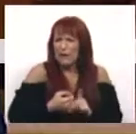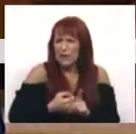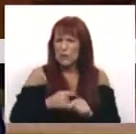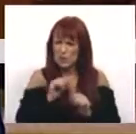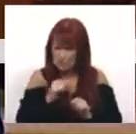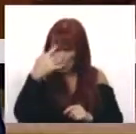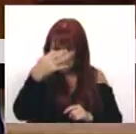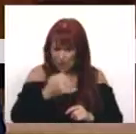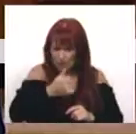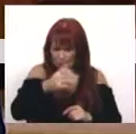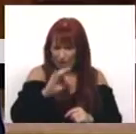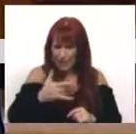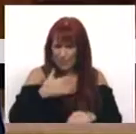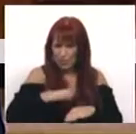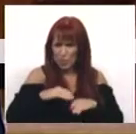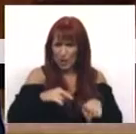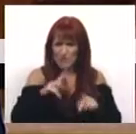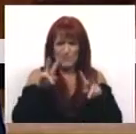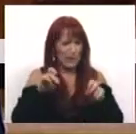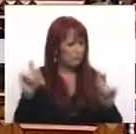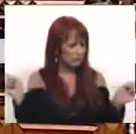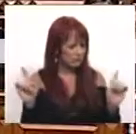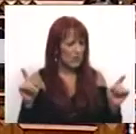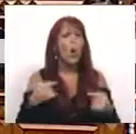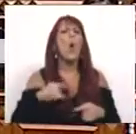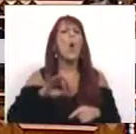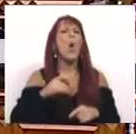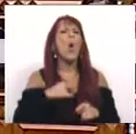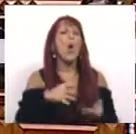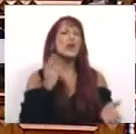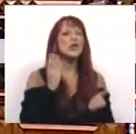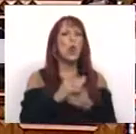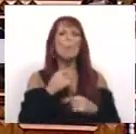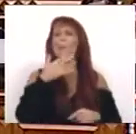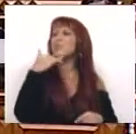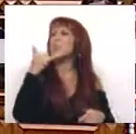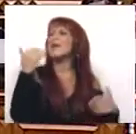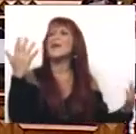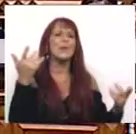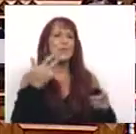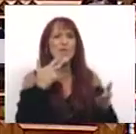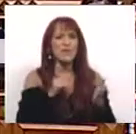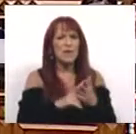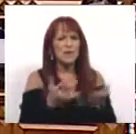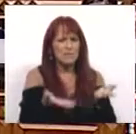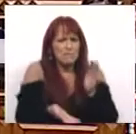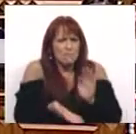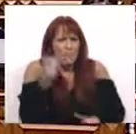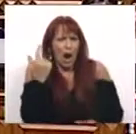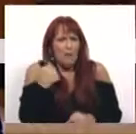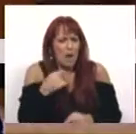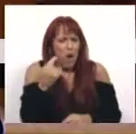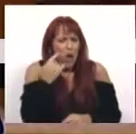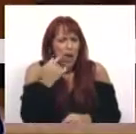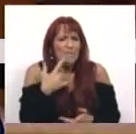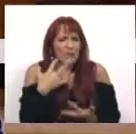na boa intenção do PSD relativamente a esta matéria, ou se é só para fazer bonito, quando na verdade está mais do que testado